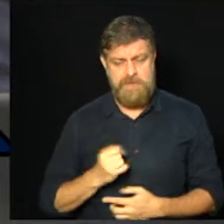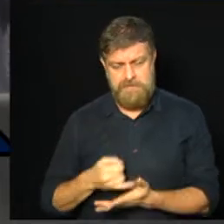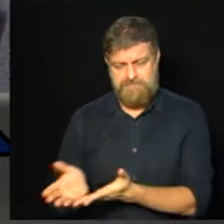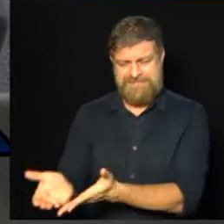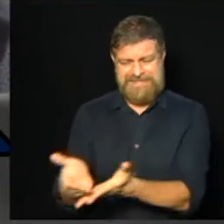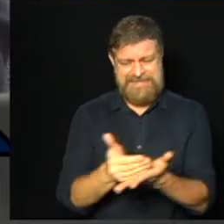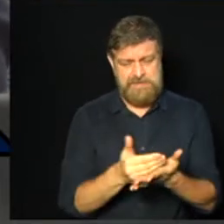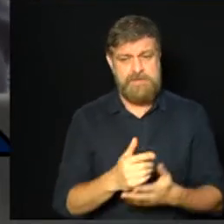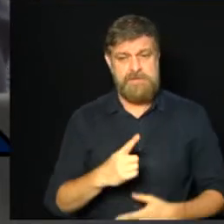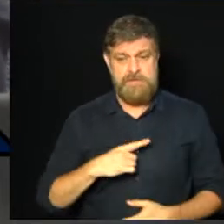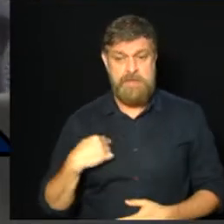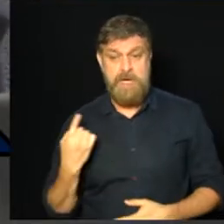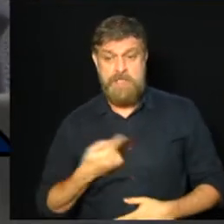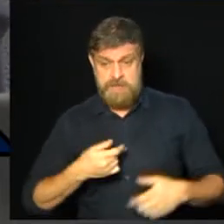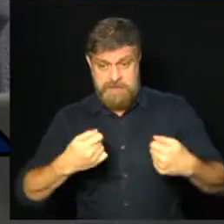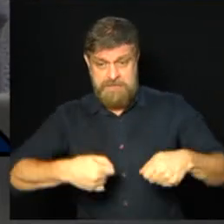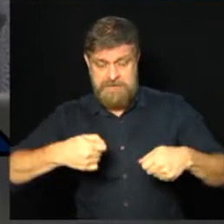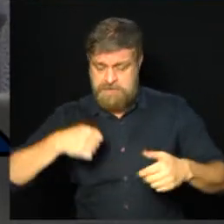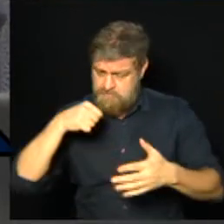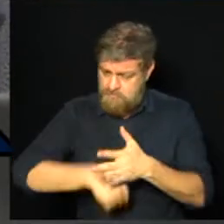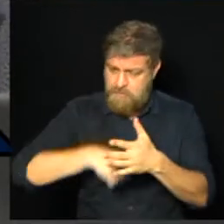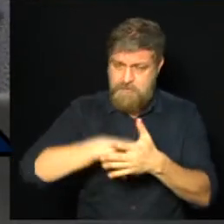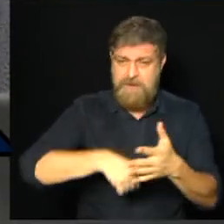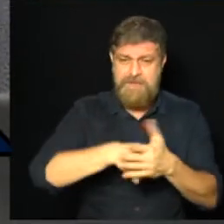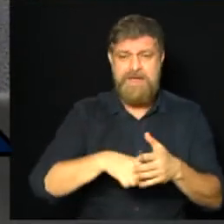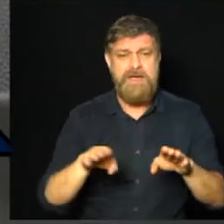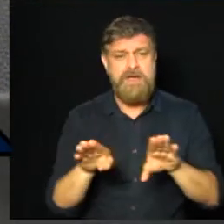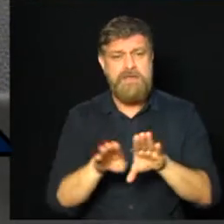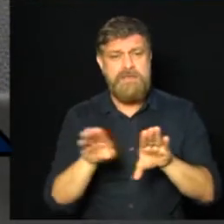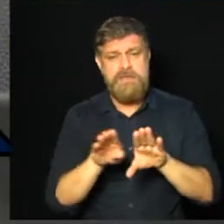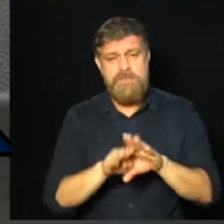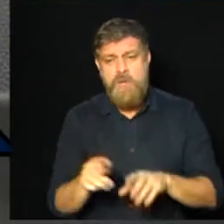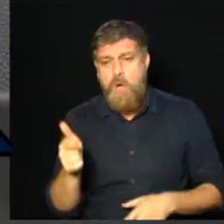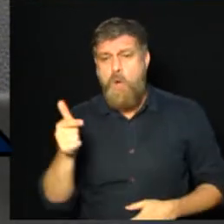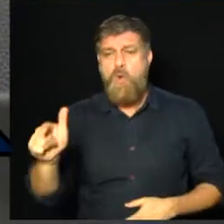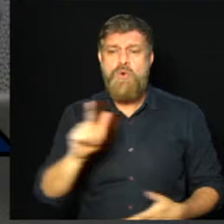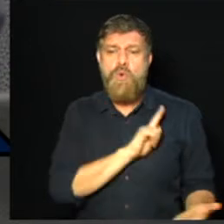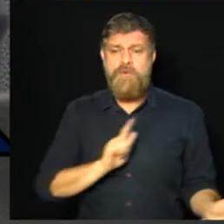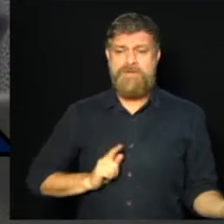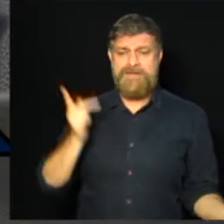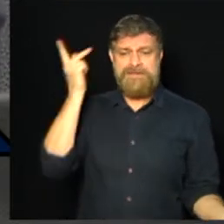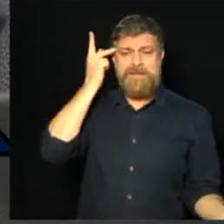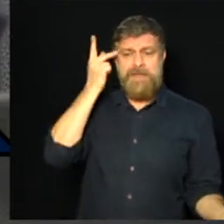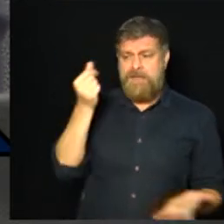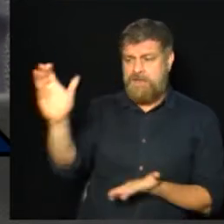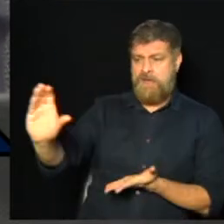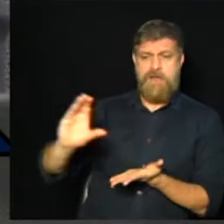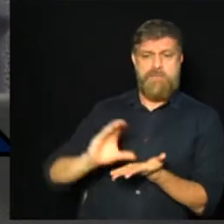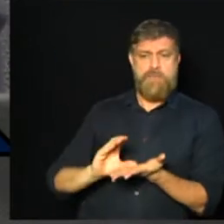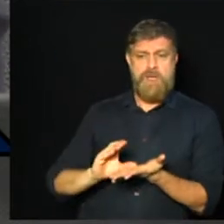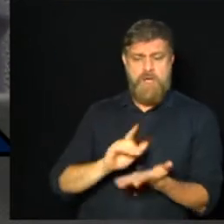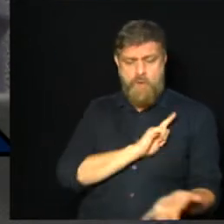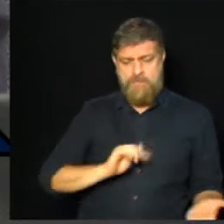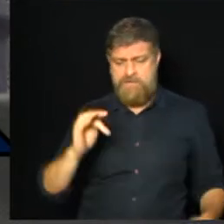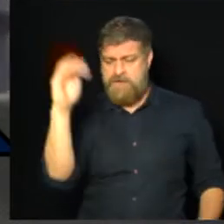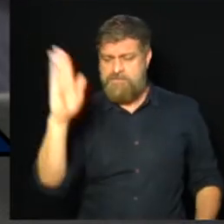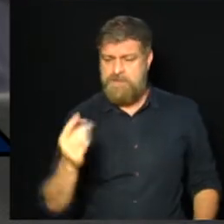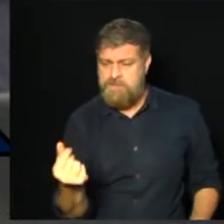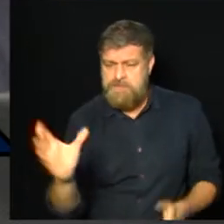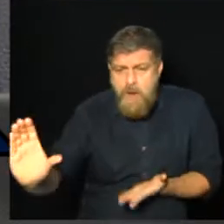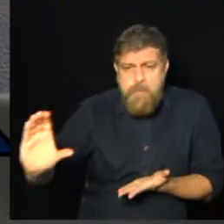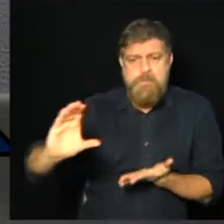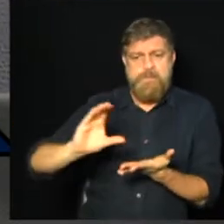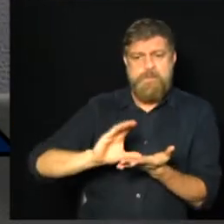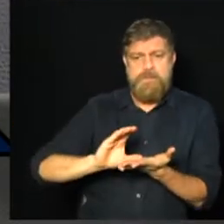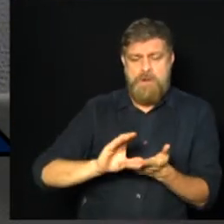e é preciso que a gente cobre também dos demais entes. O governo do Estado precisa repassar, o governo federal precisa repassar, porque a